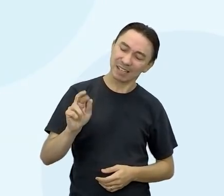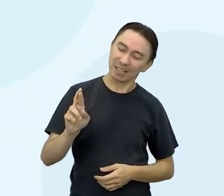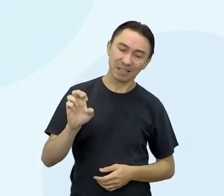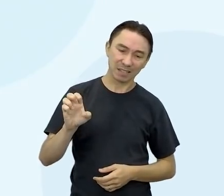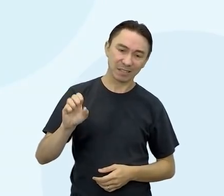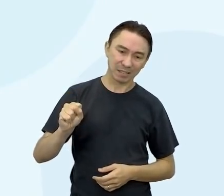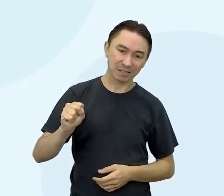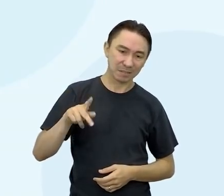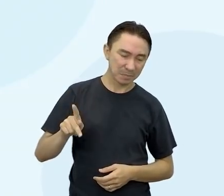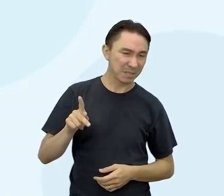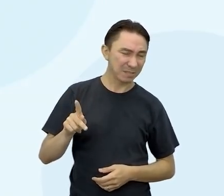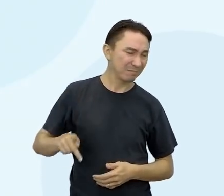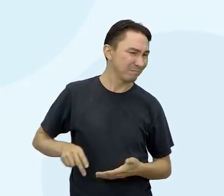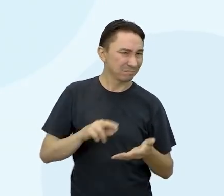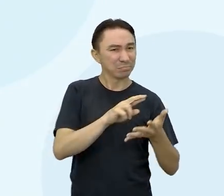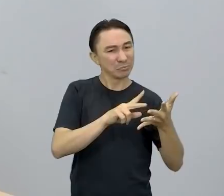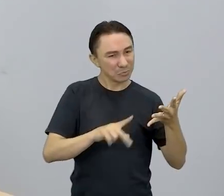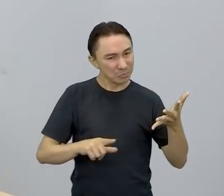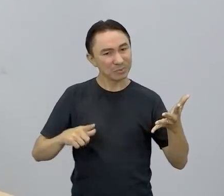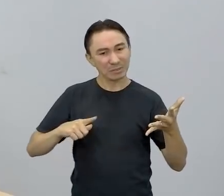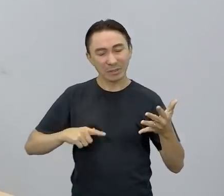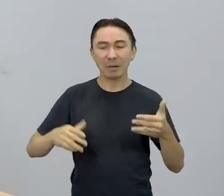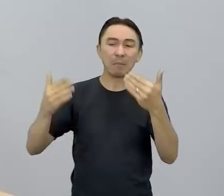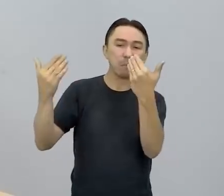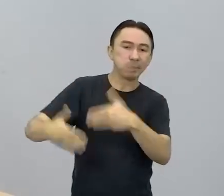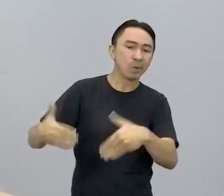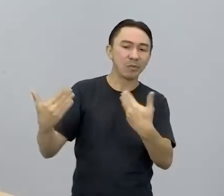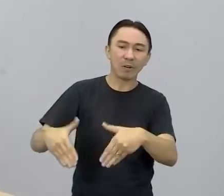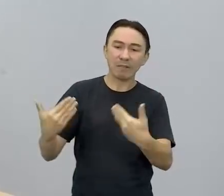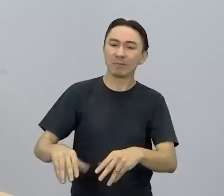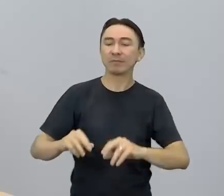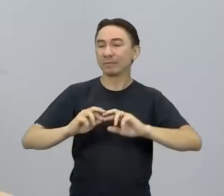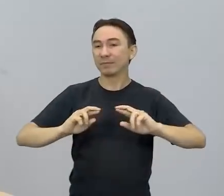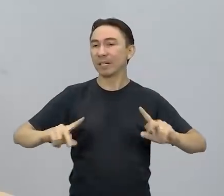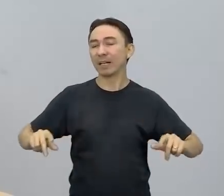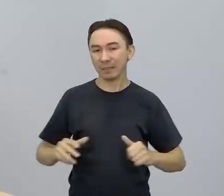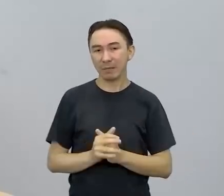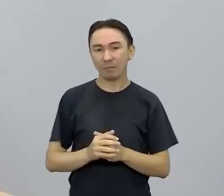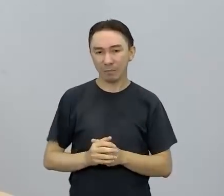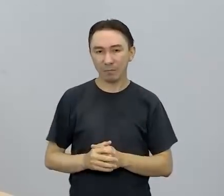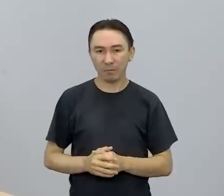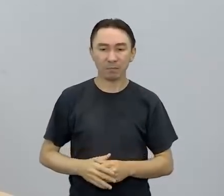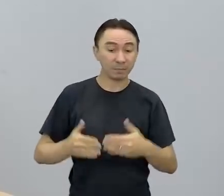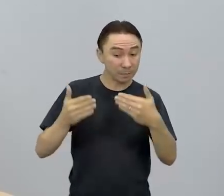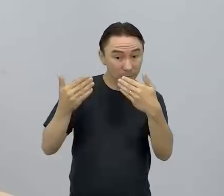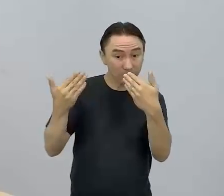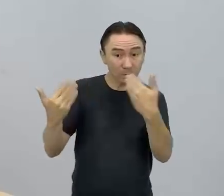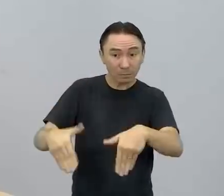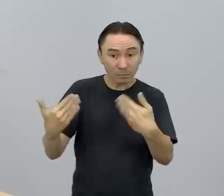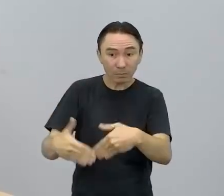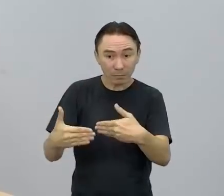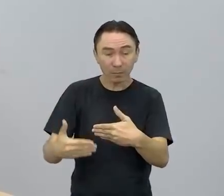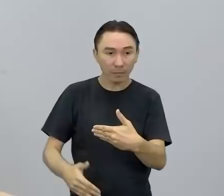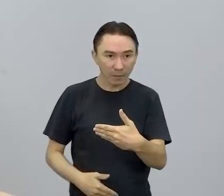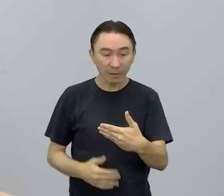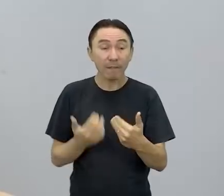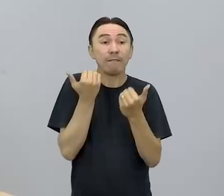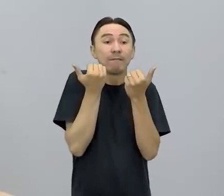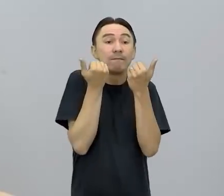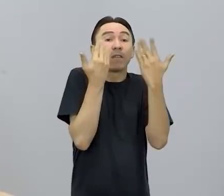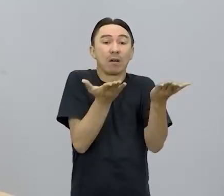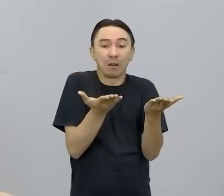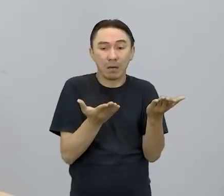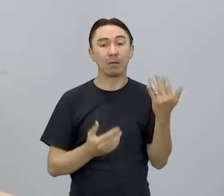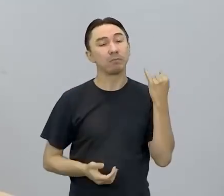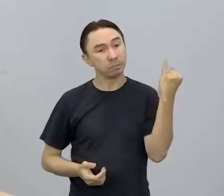avaliações, certo, Isis? Sim, as avaliações externas, elas são um instrumento bem importante para a gente produzir